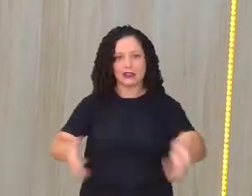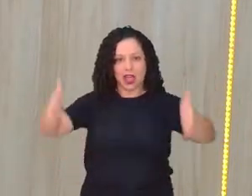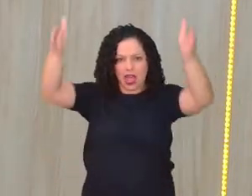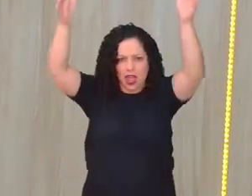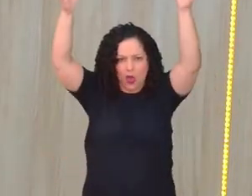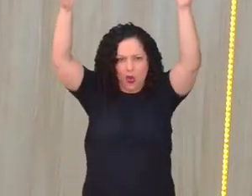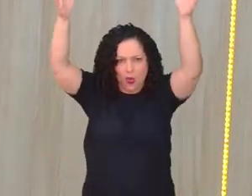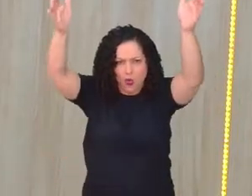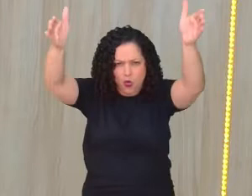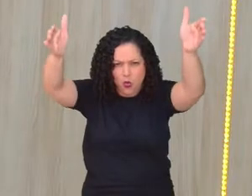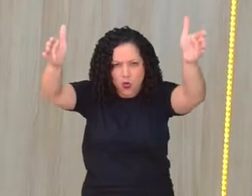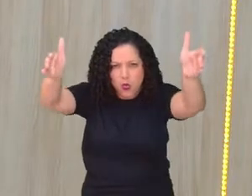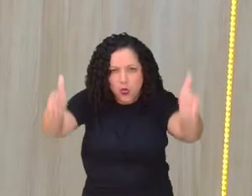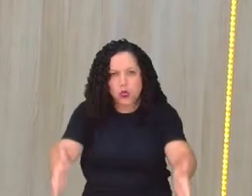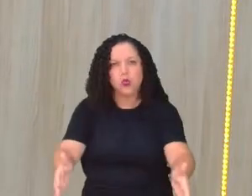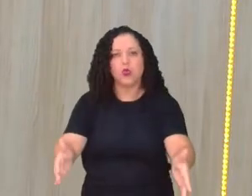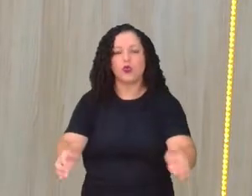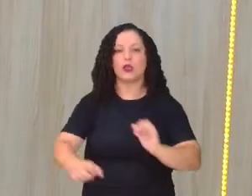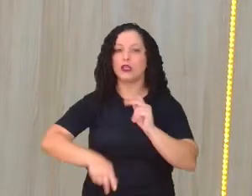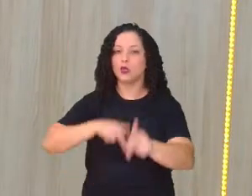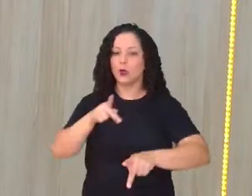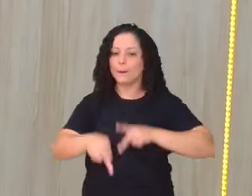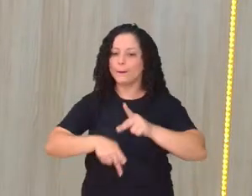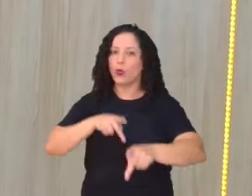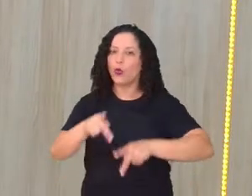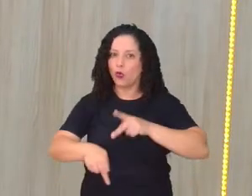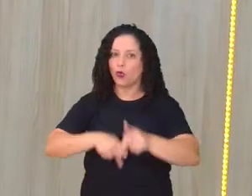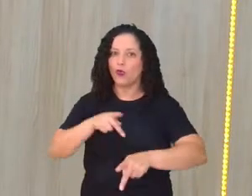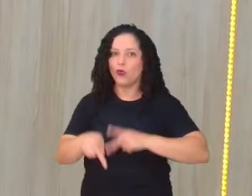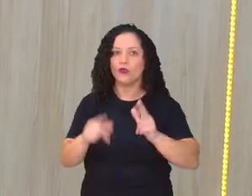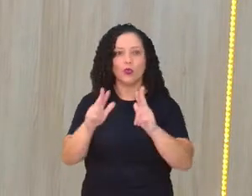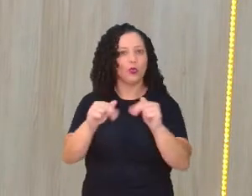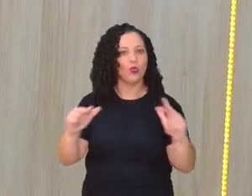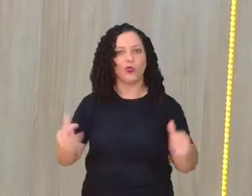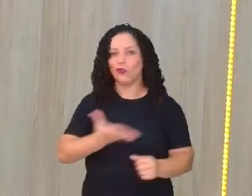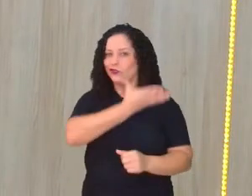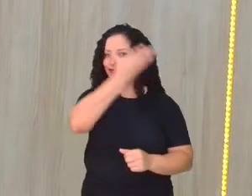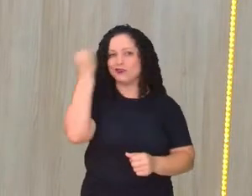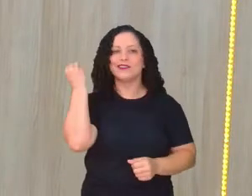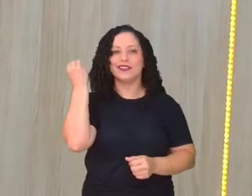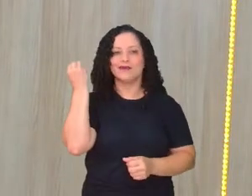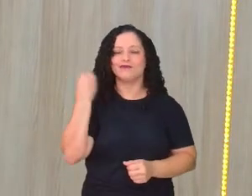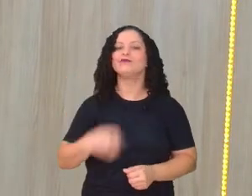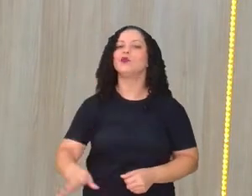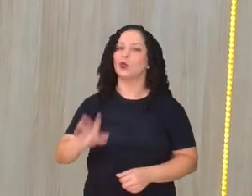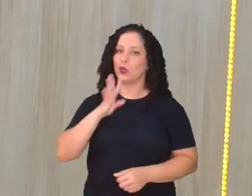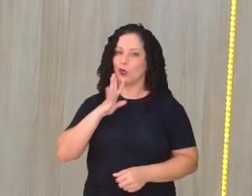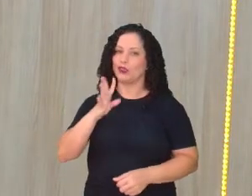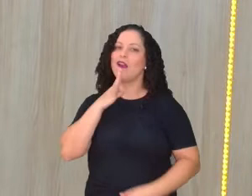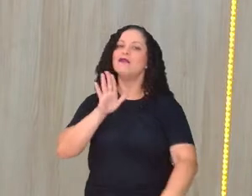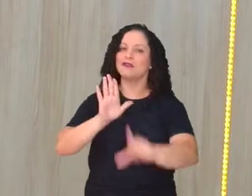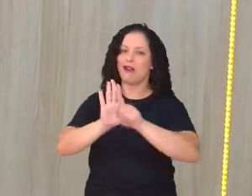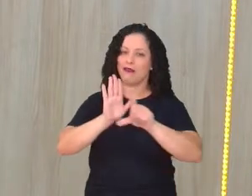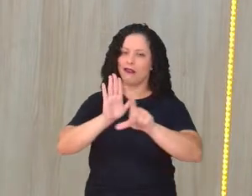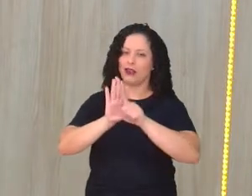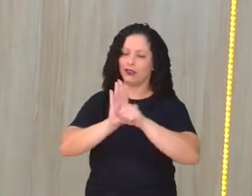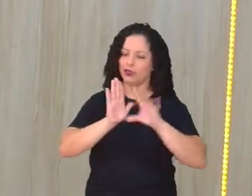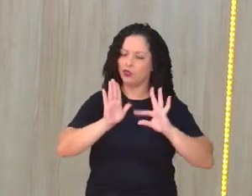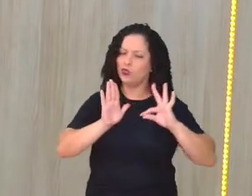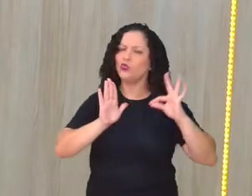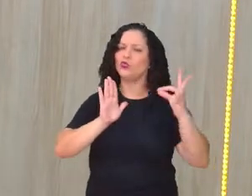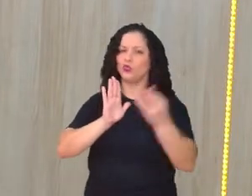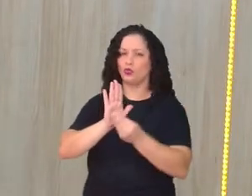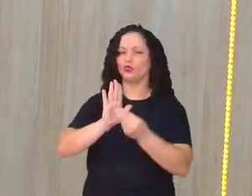outros locais, para que o povo não tivesse mais a desculpa de não conhecer as leis, certo?